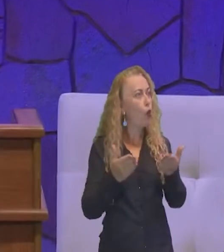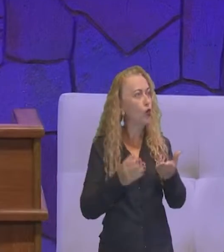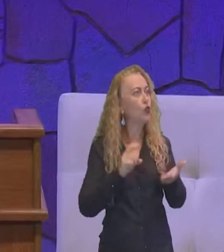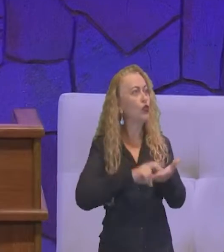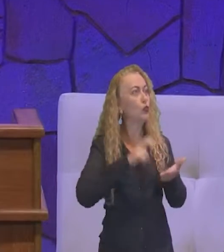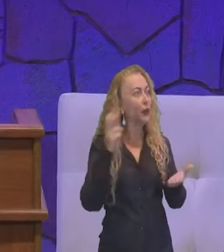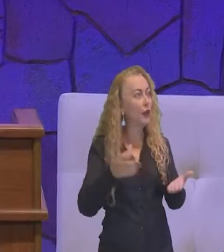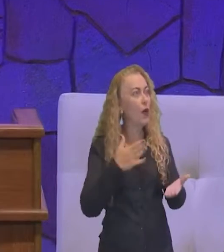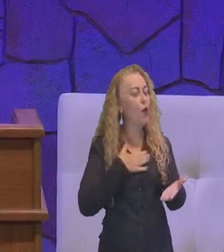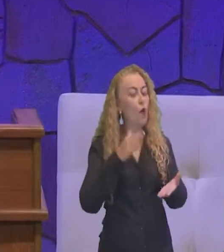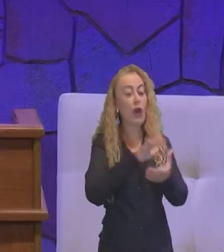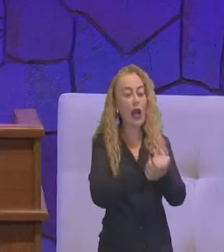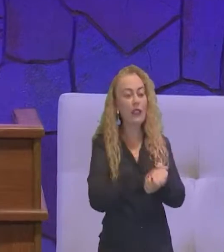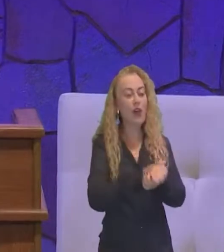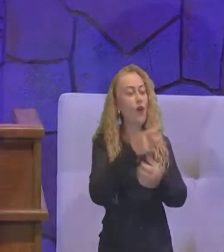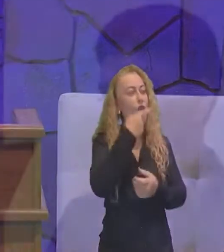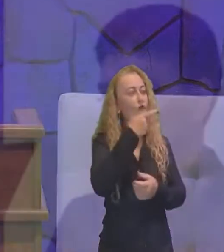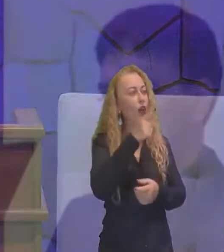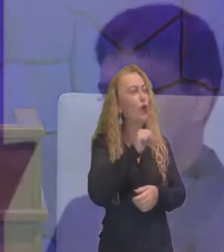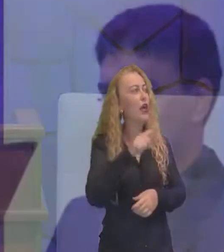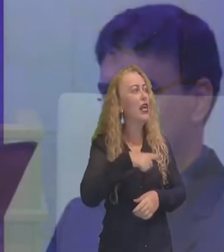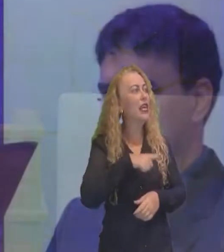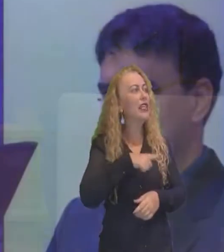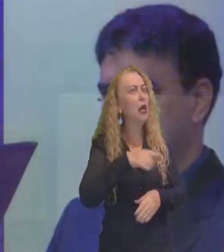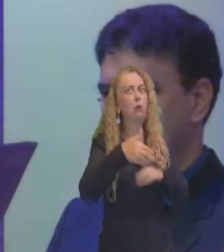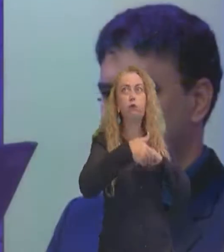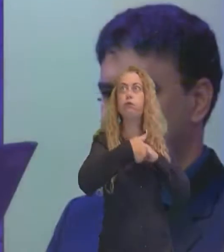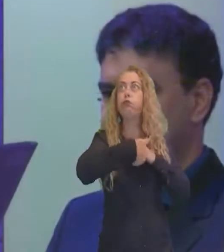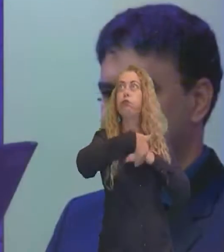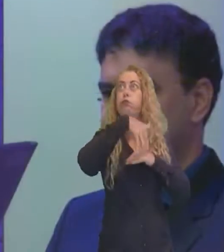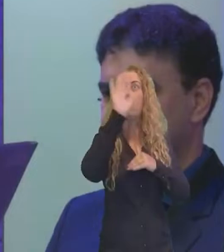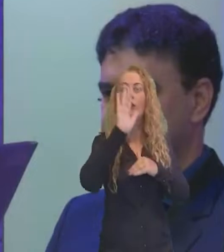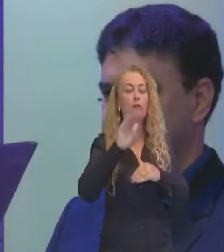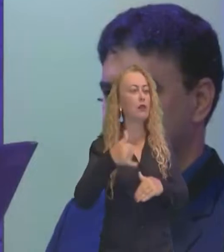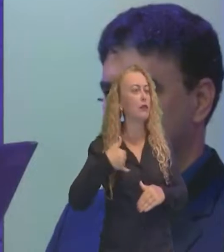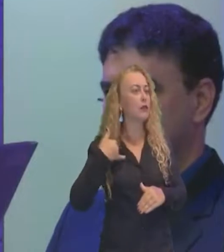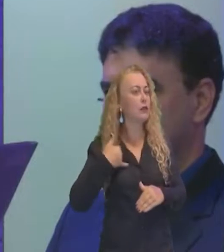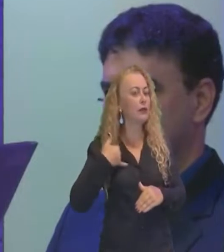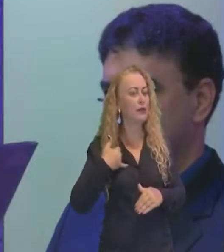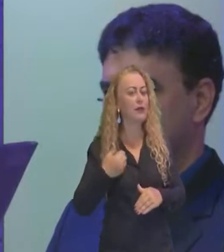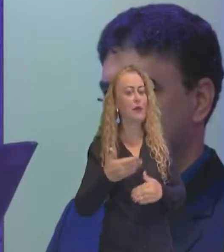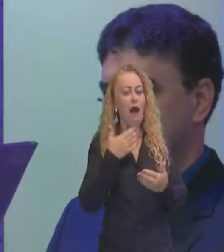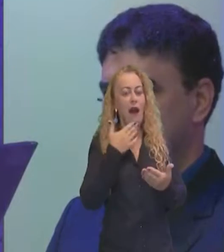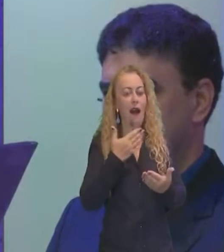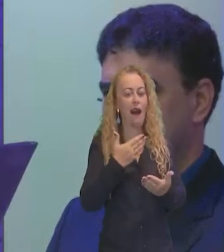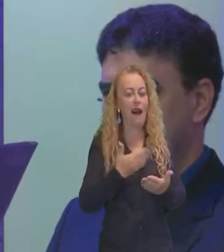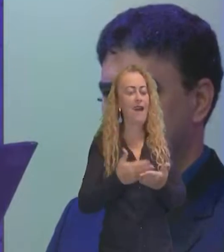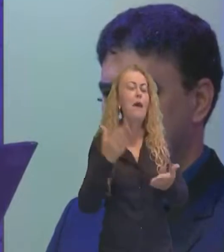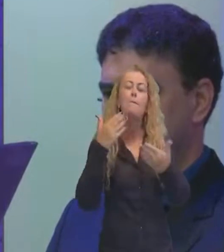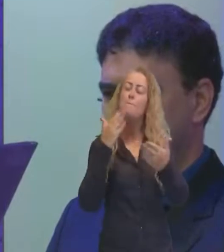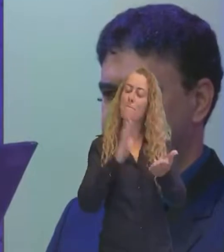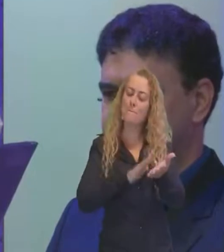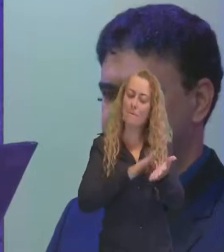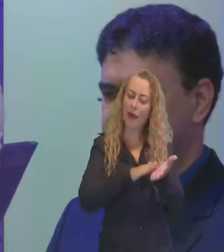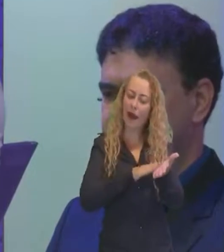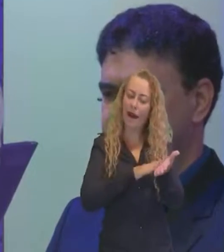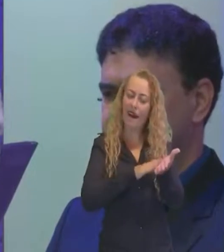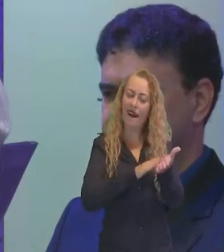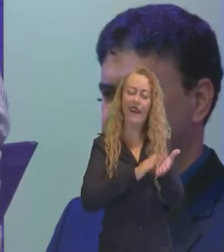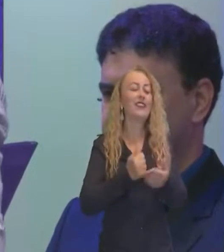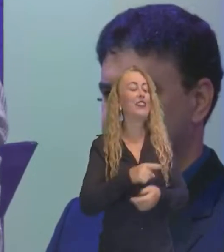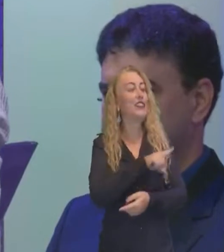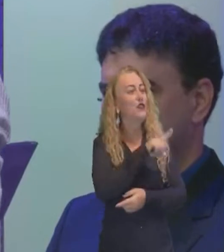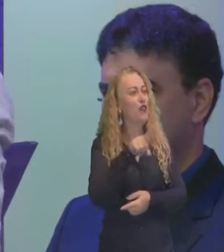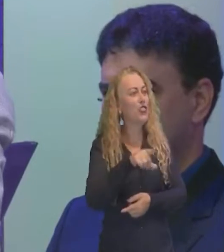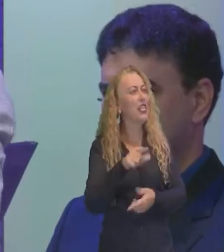me cumprimentou. Acho que eles têm muito mais do que isso. E eu dei os parabéns. E se você tem